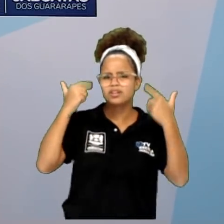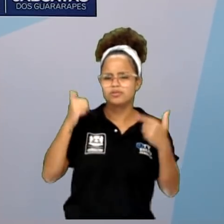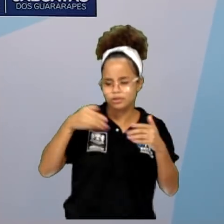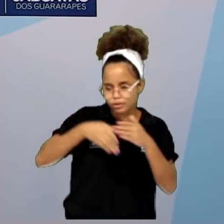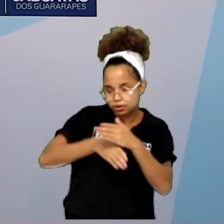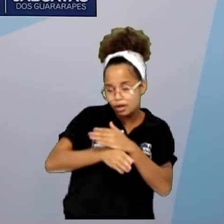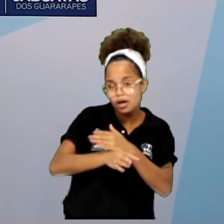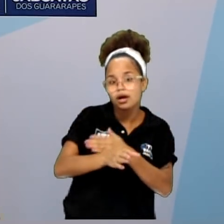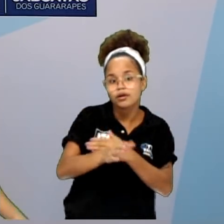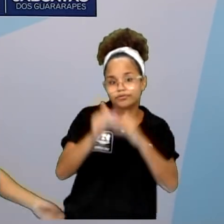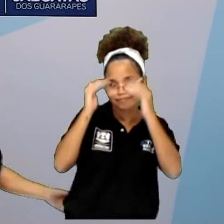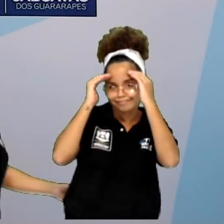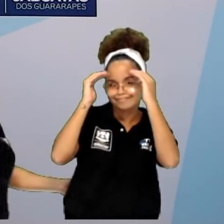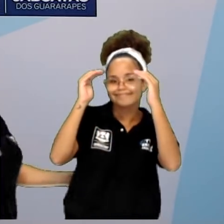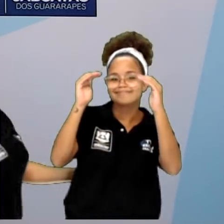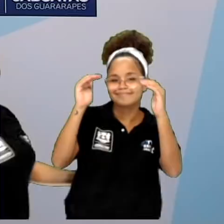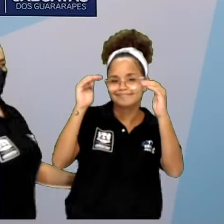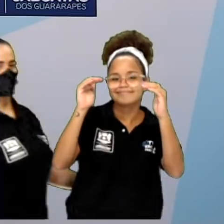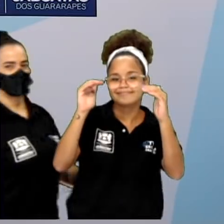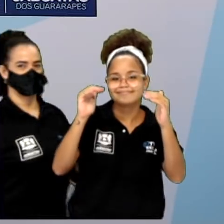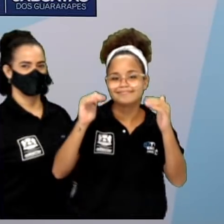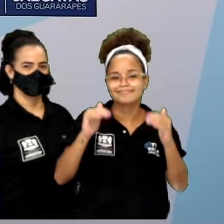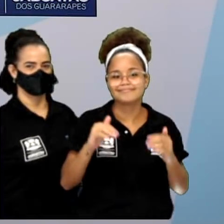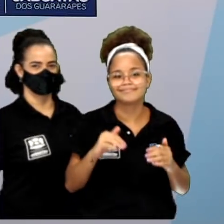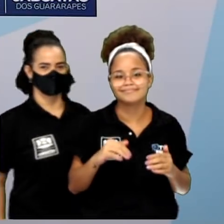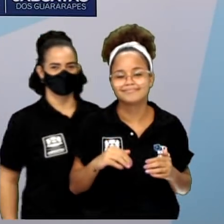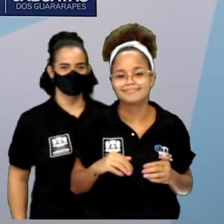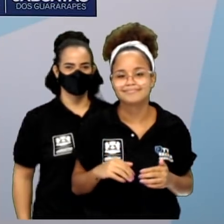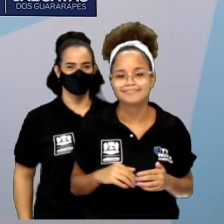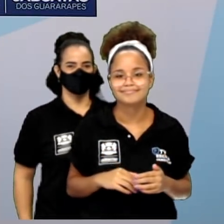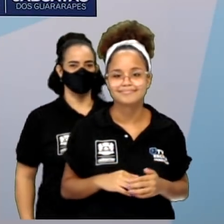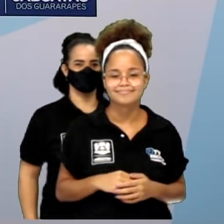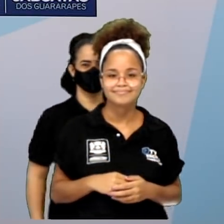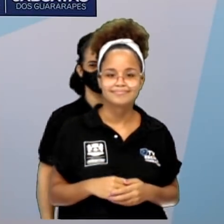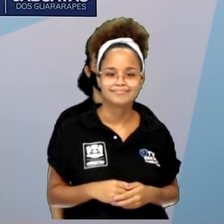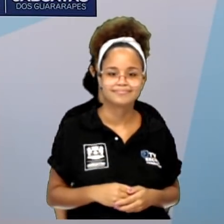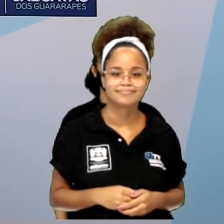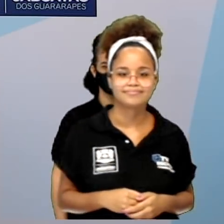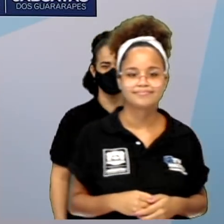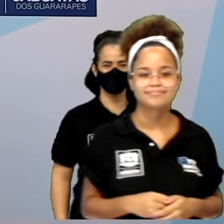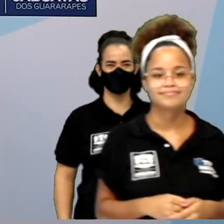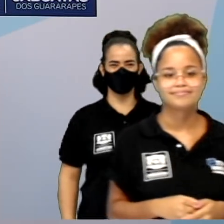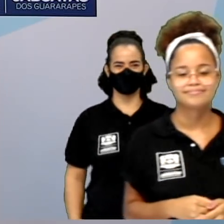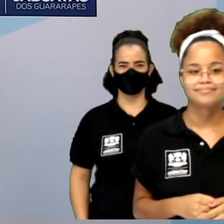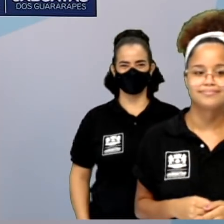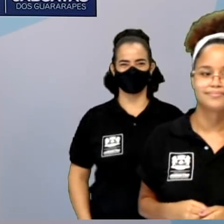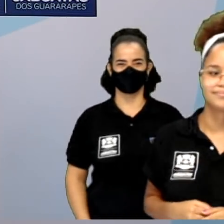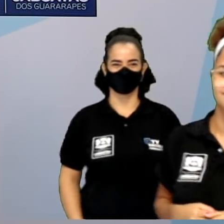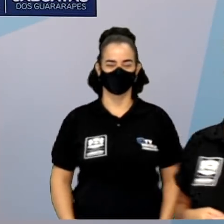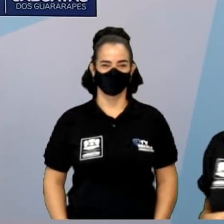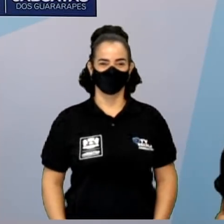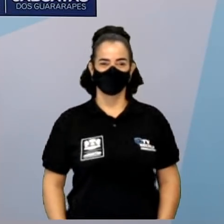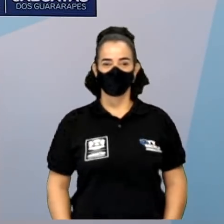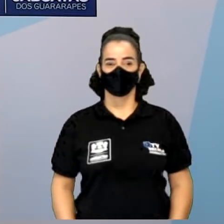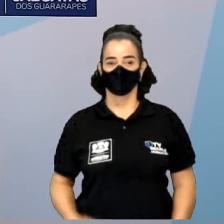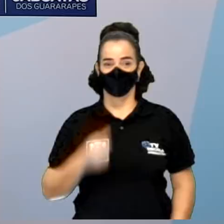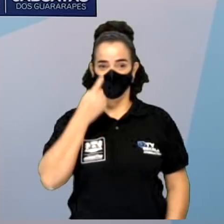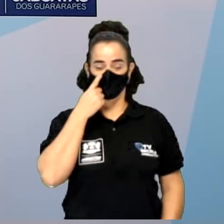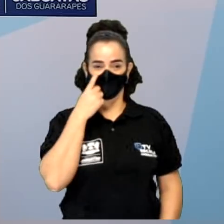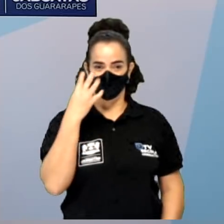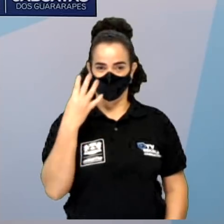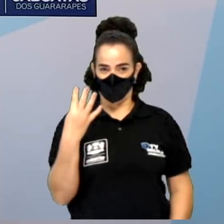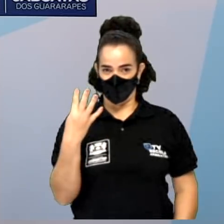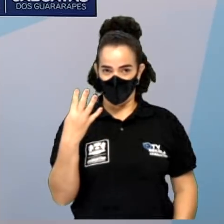forma respeitosa. Então aqui a gente está falando do emprego do verbo no presente. Tá? Olha o item 4. A